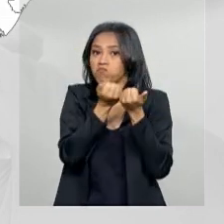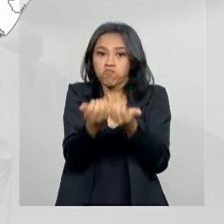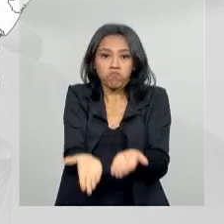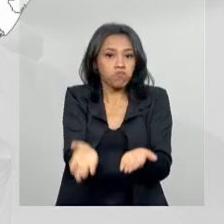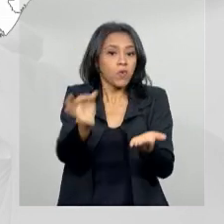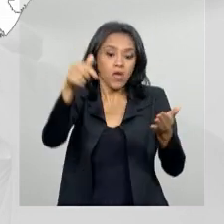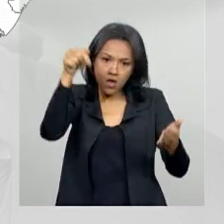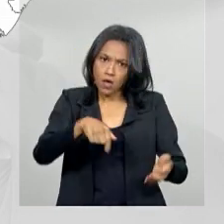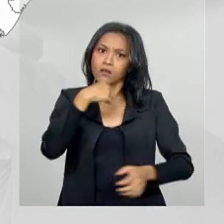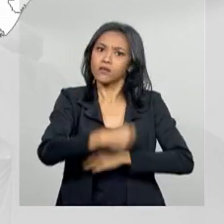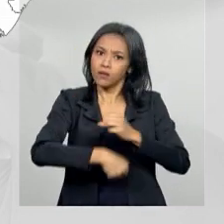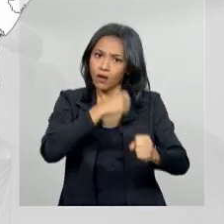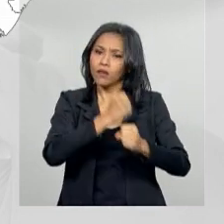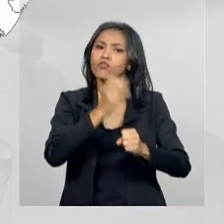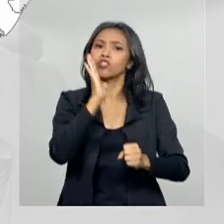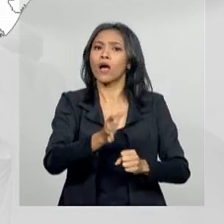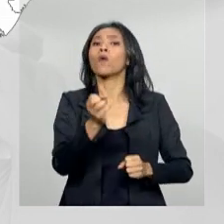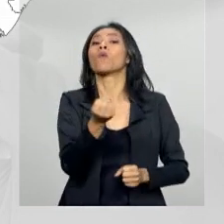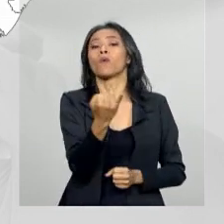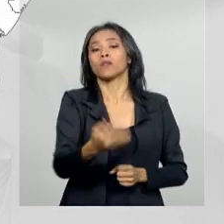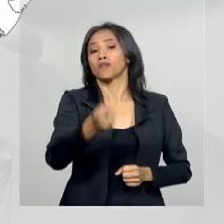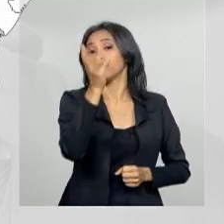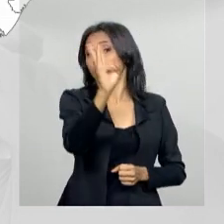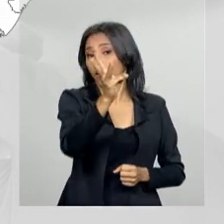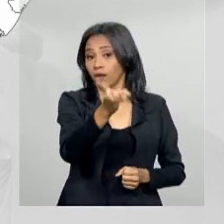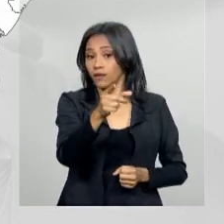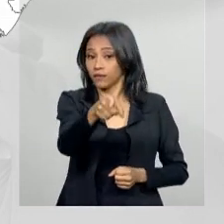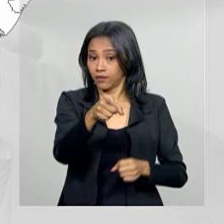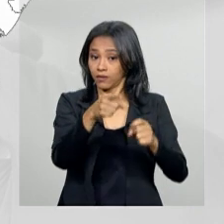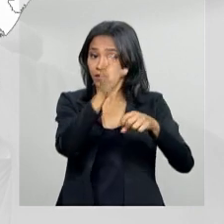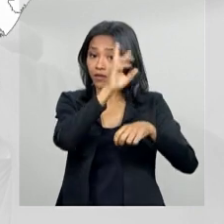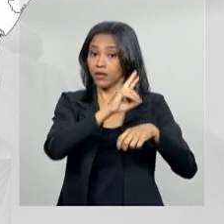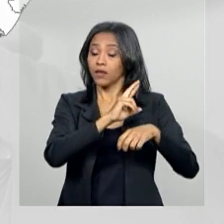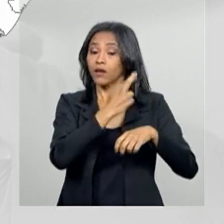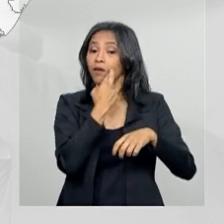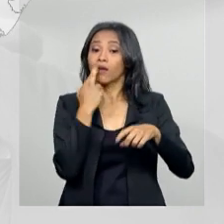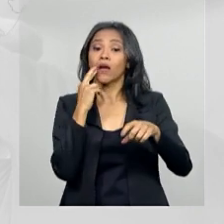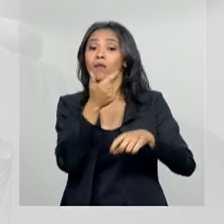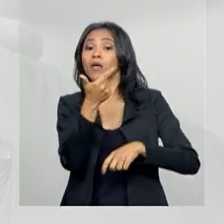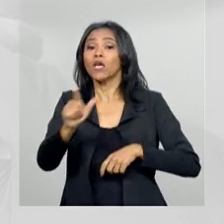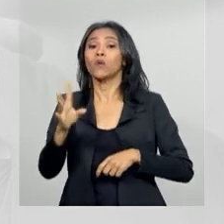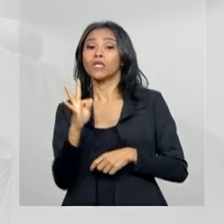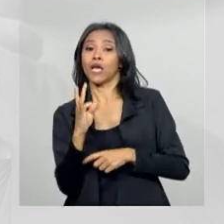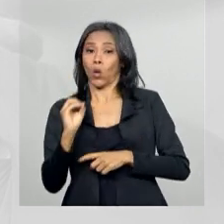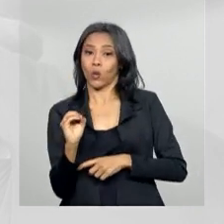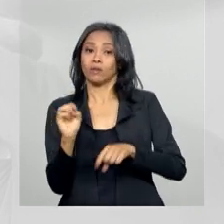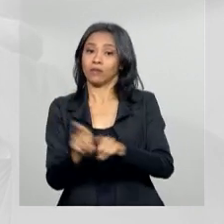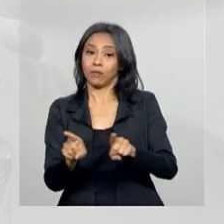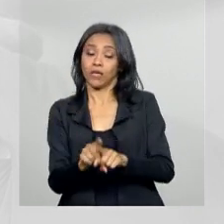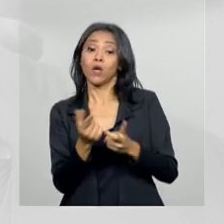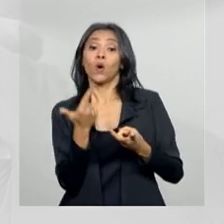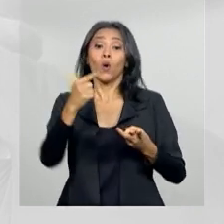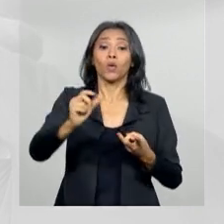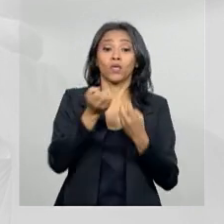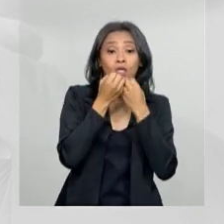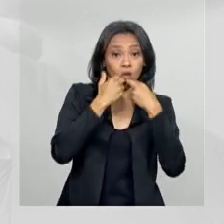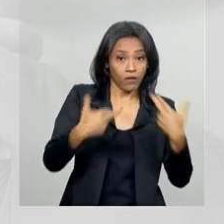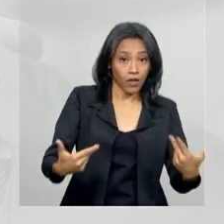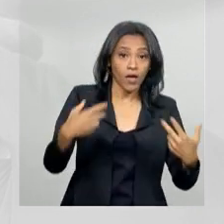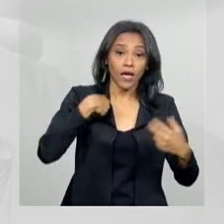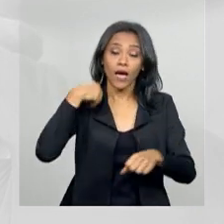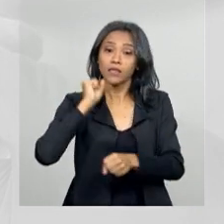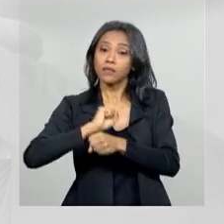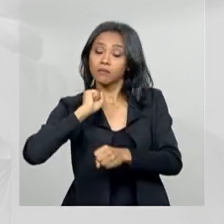que, esse ano, já foram 3 doações em Roraima e 1 doação no Tocantins. Outra boa notícia é que a lista de espera